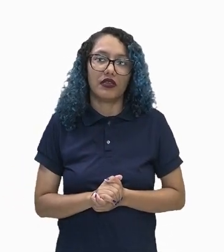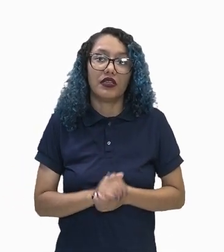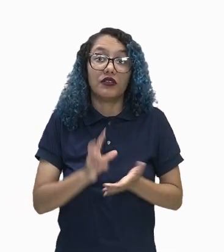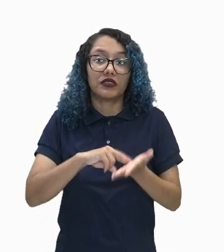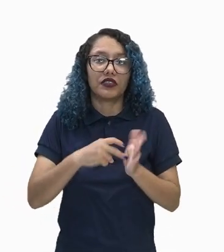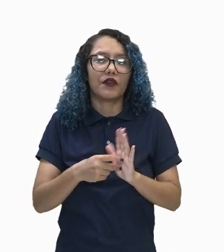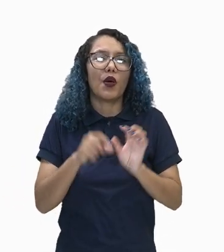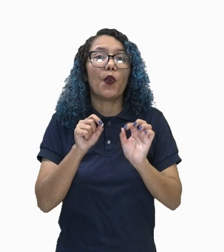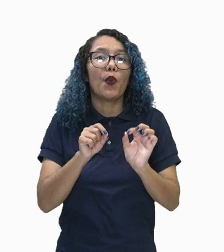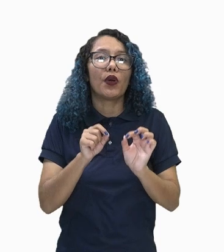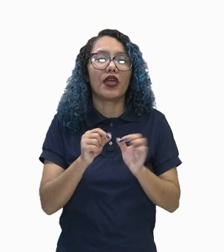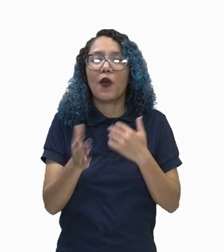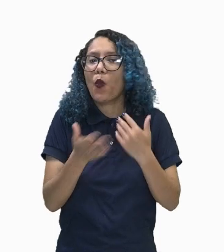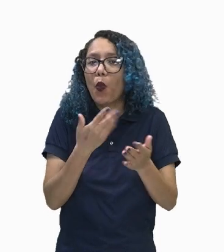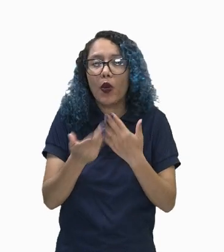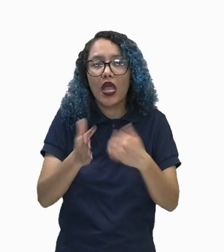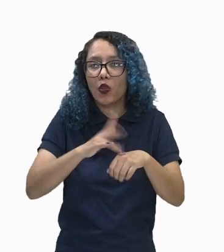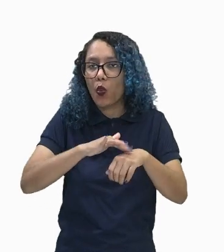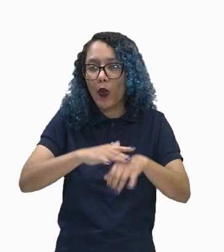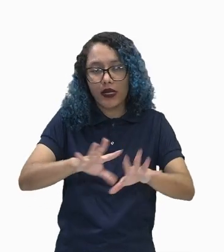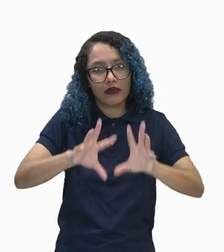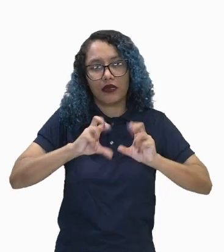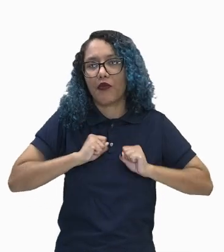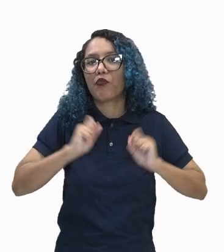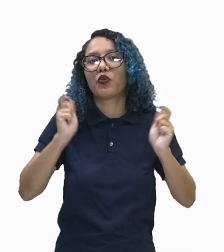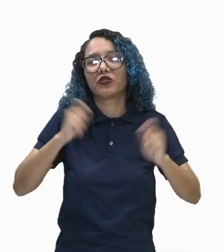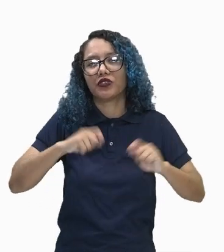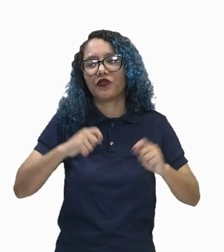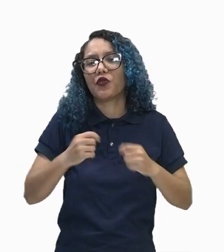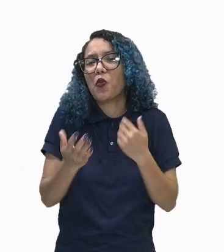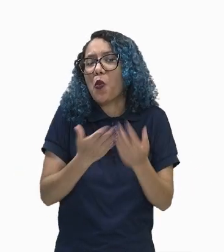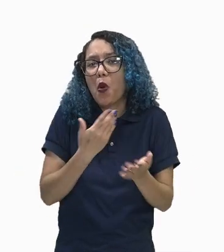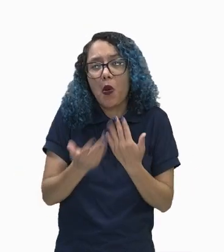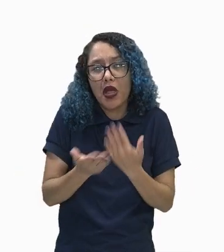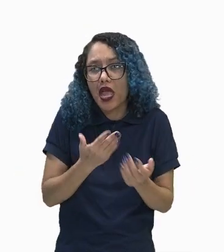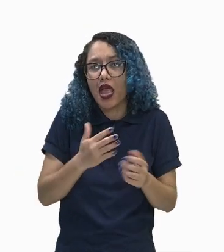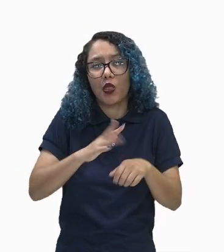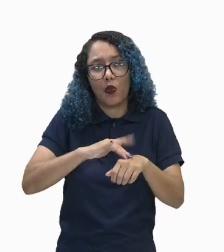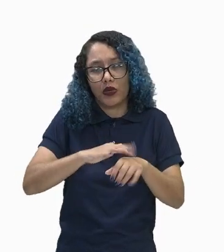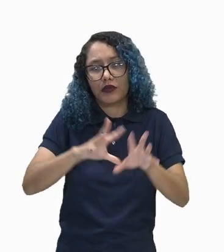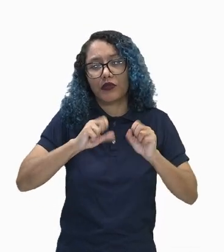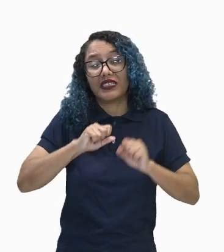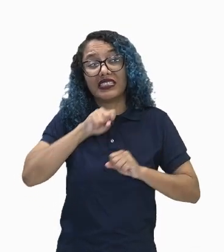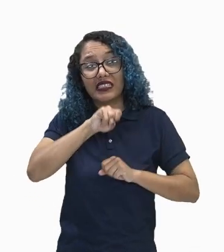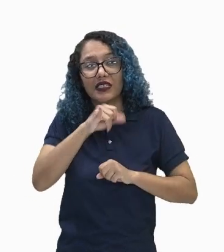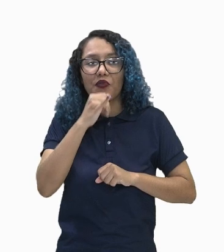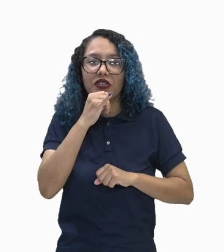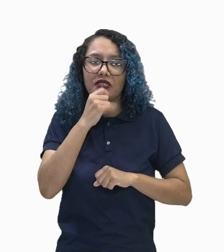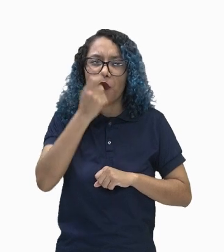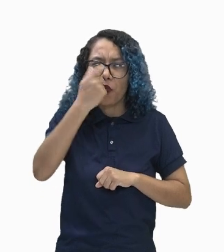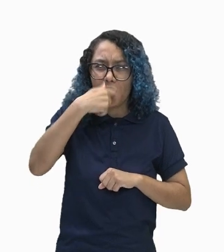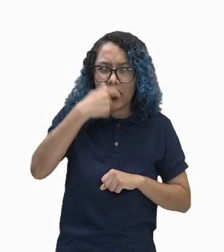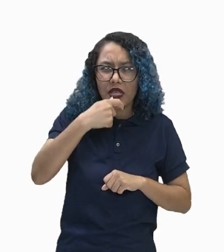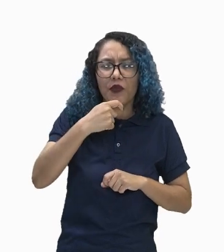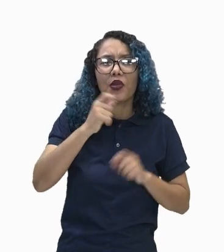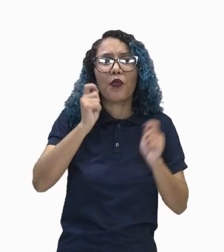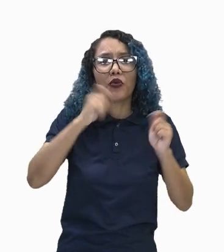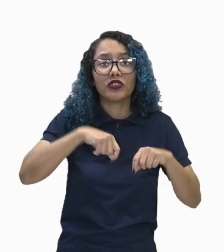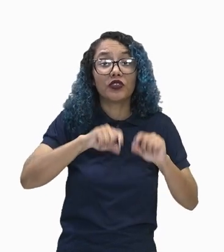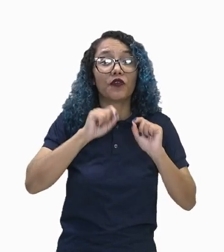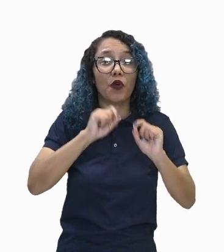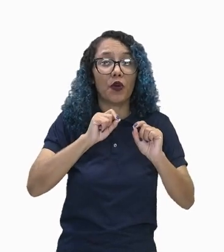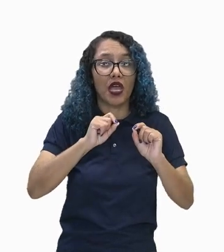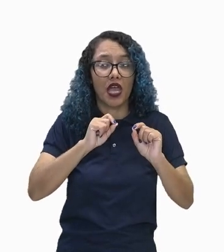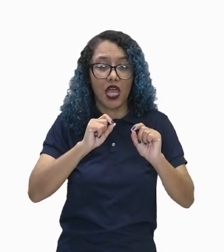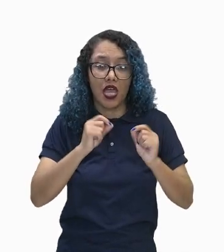a qualquer doença oportunista. Se pega uma gripe, pode evoluir para um